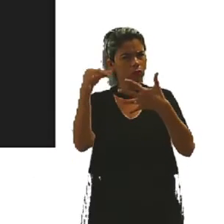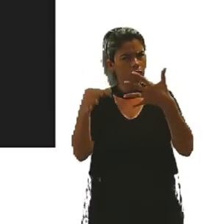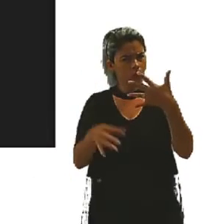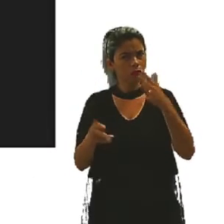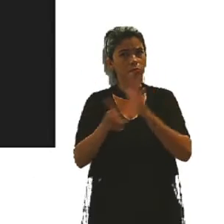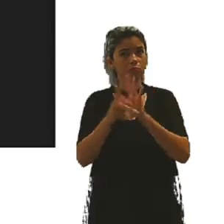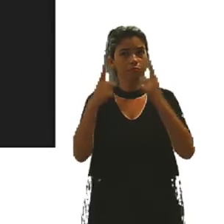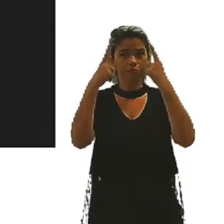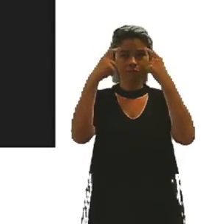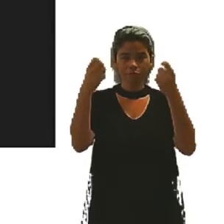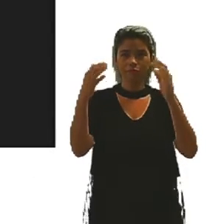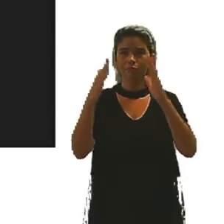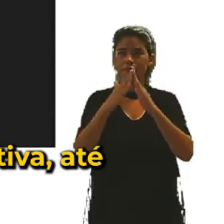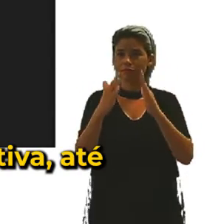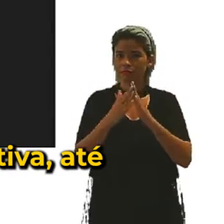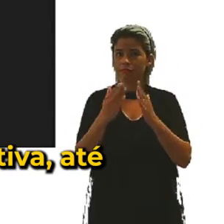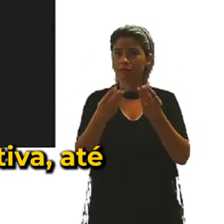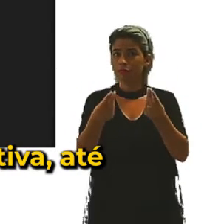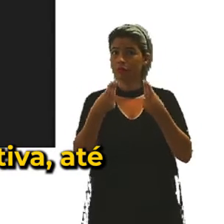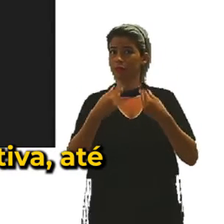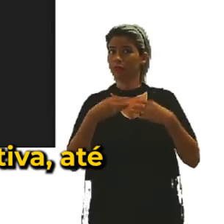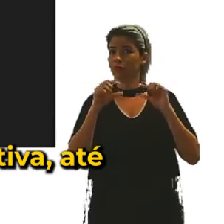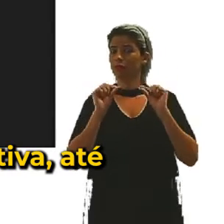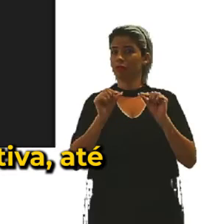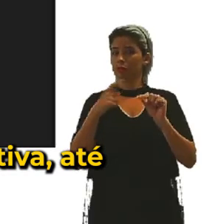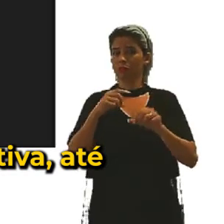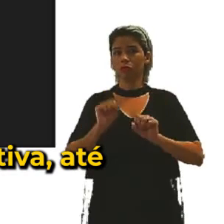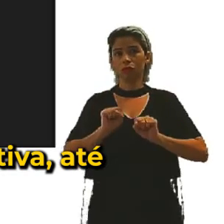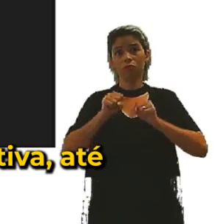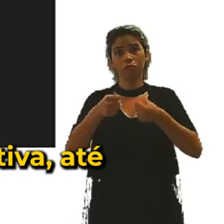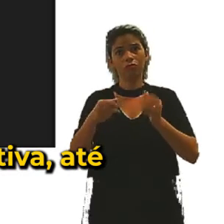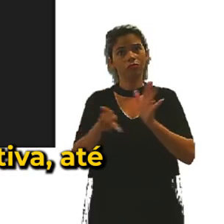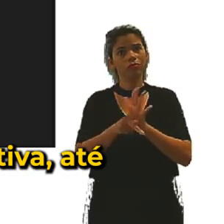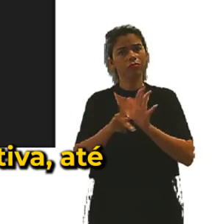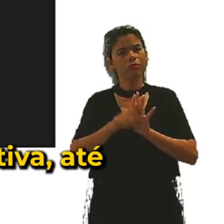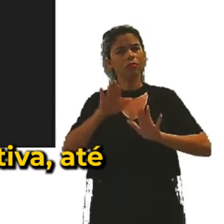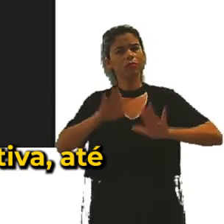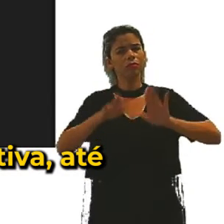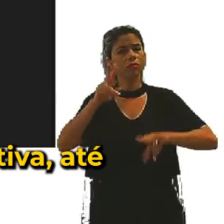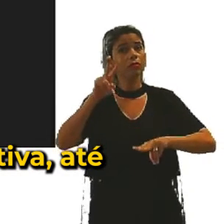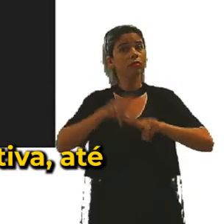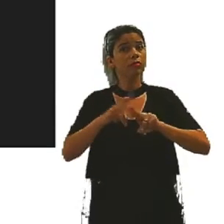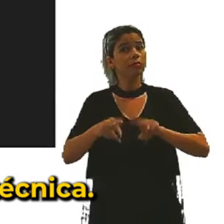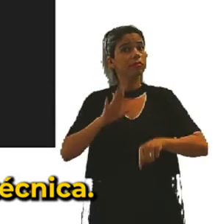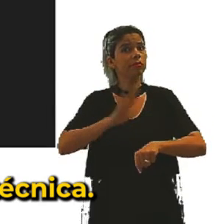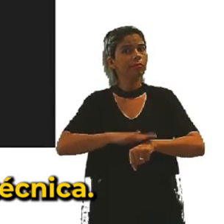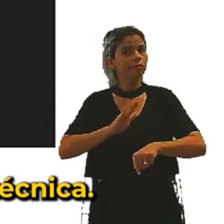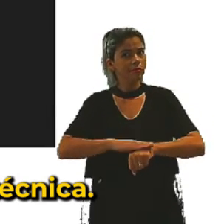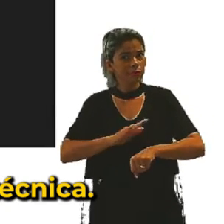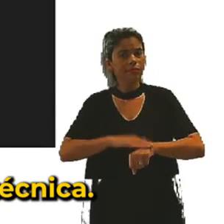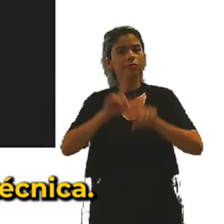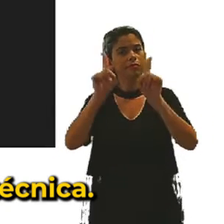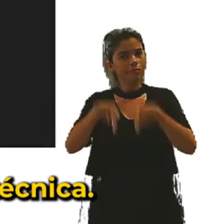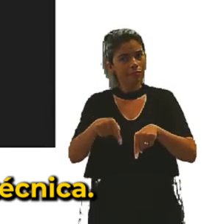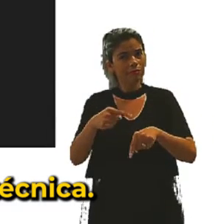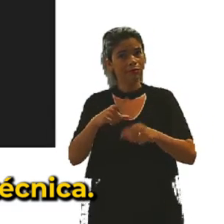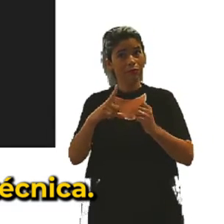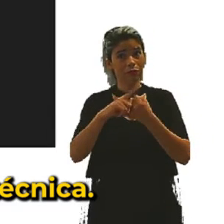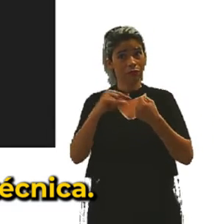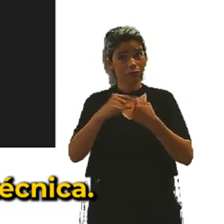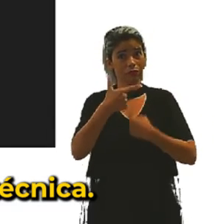doméstica nos levam a defender a possibilidade de prisão preventiva até mesmo de ofício. O artigo 20 da